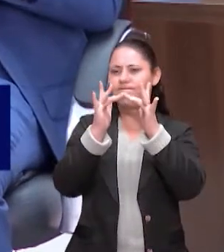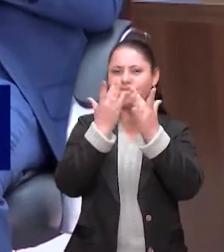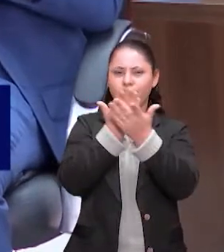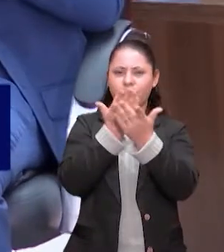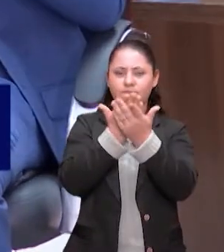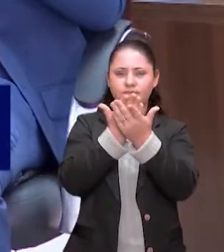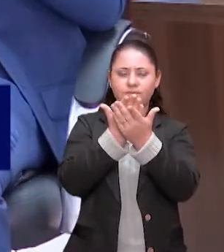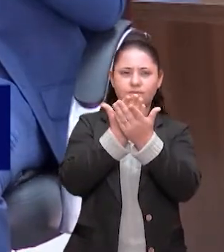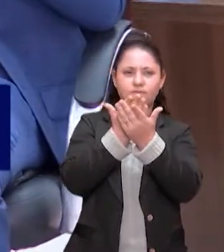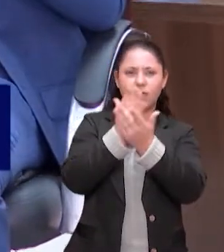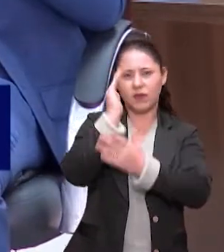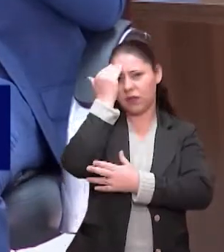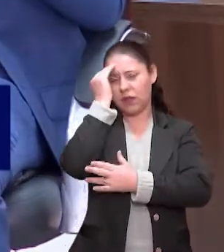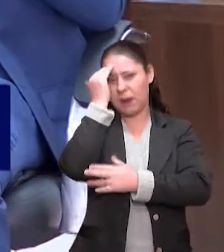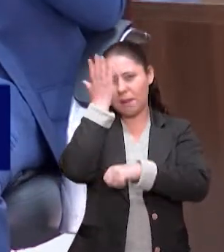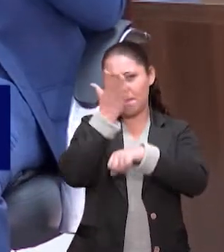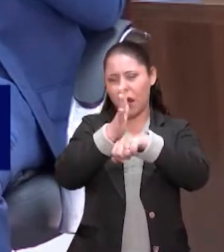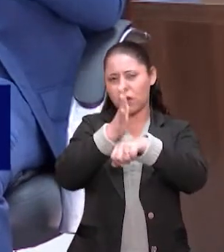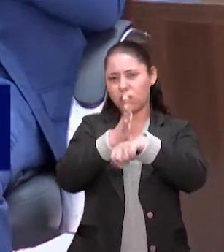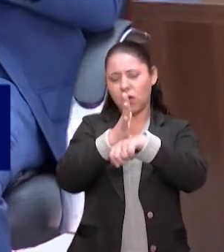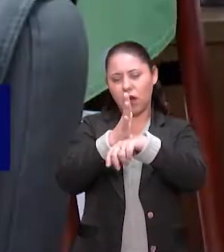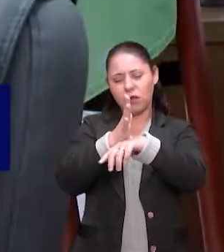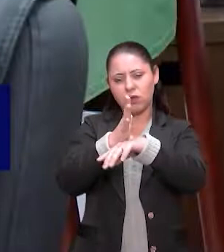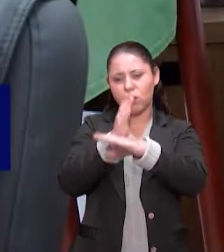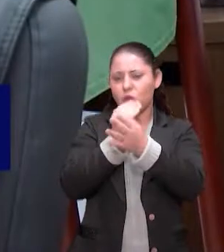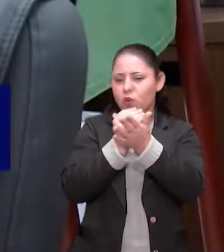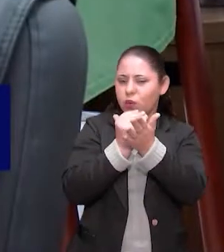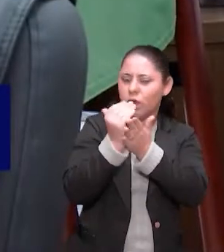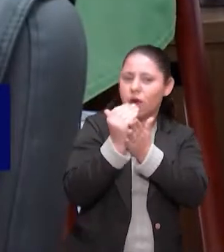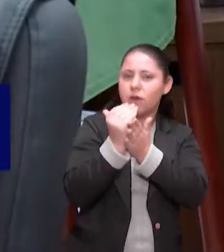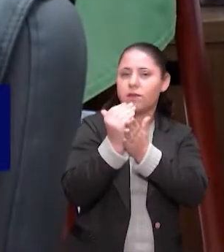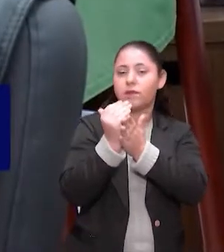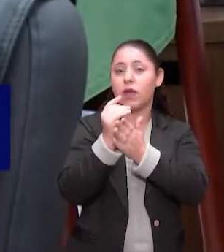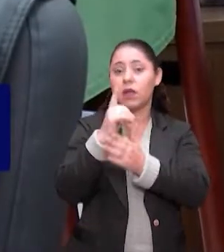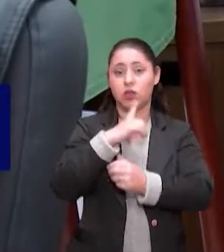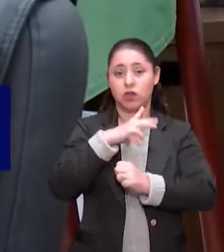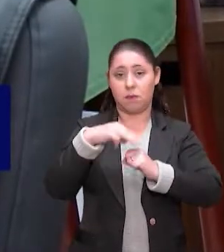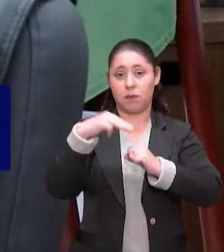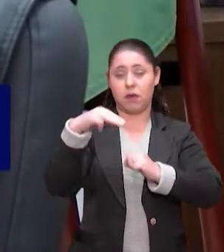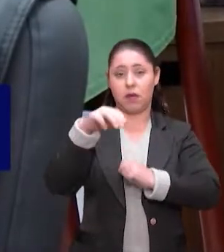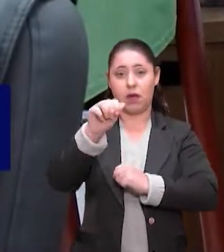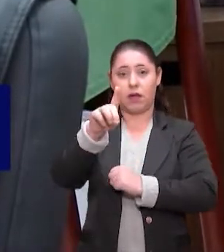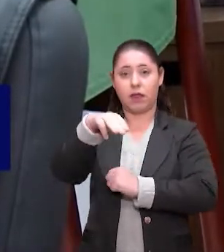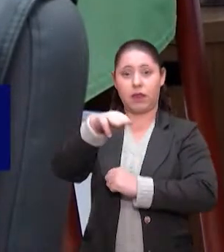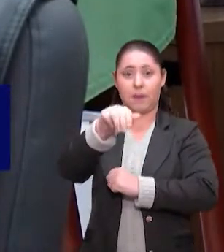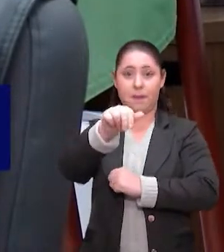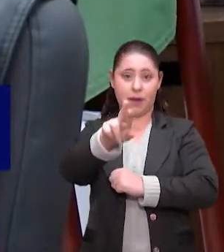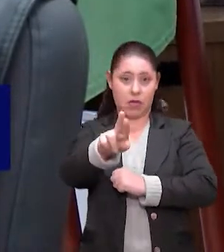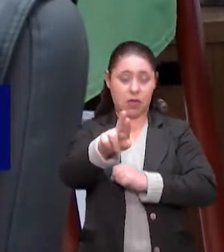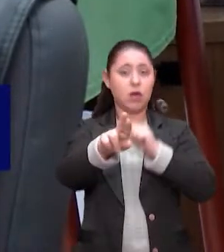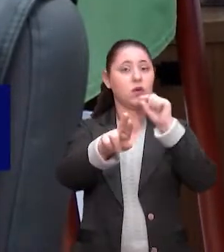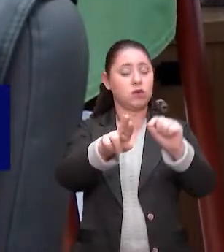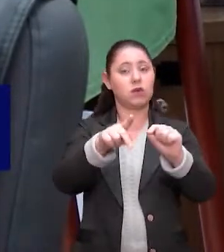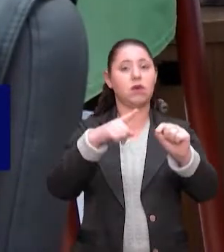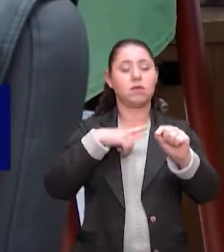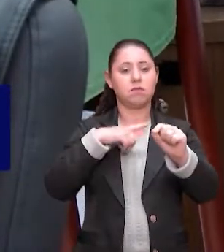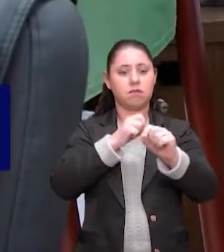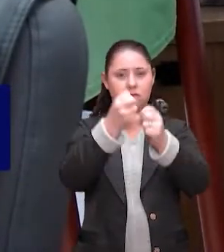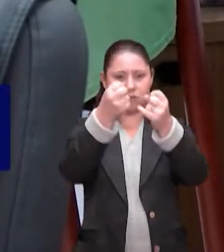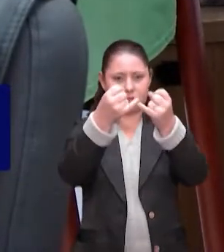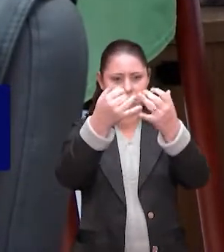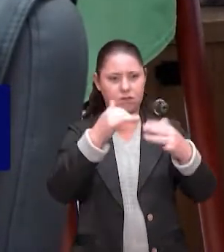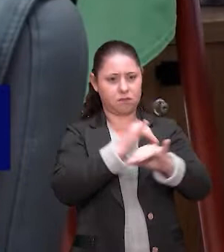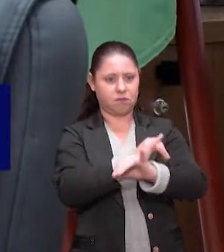estudar, entender, querer estudar prática desde muito cedo. E aí eu tive um mestre na faculdade chamado Ademar Mombrum,